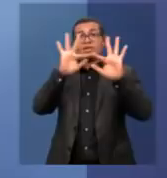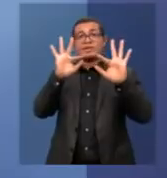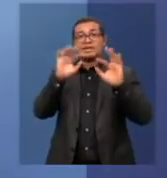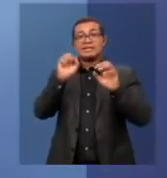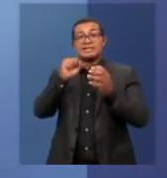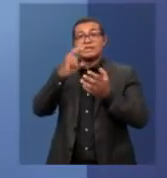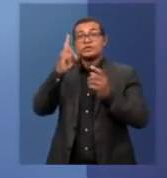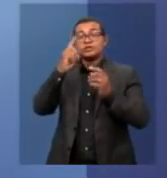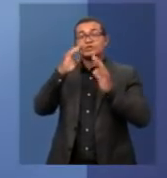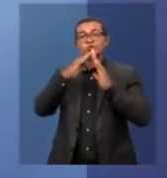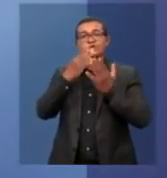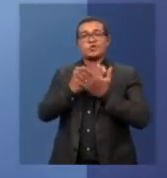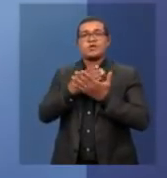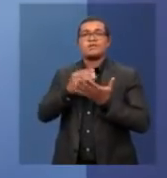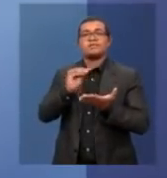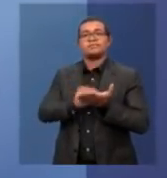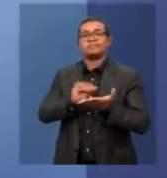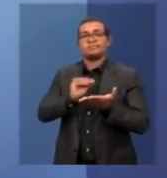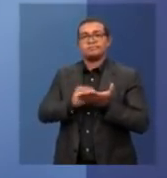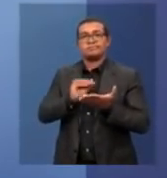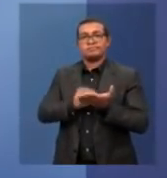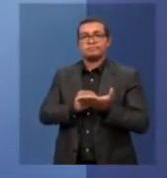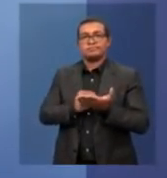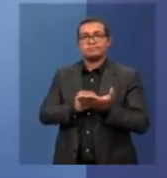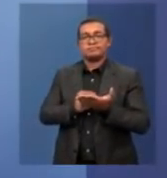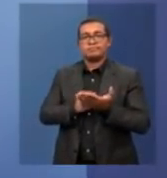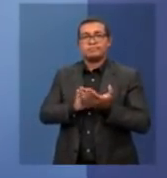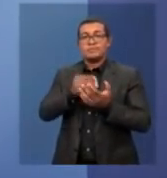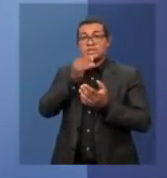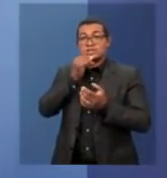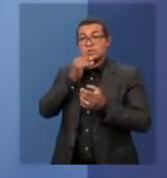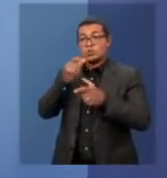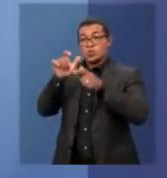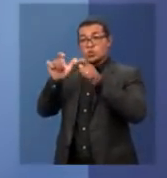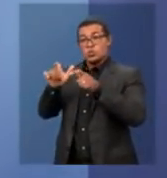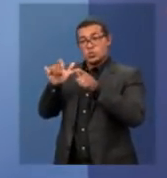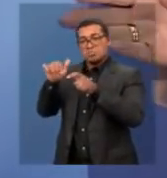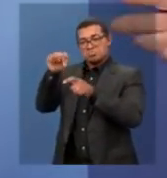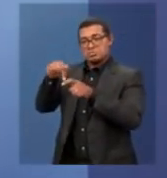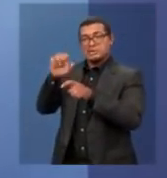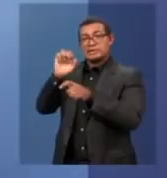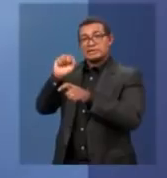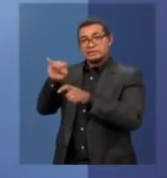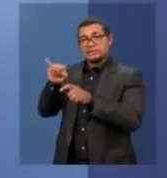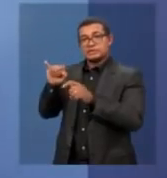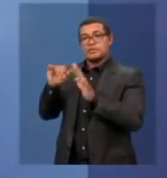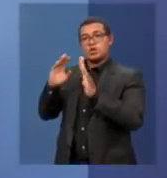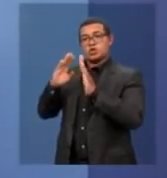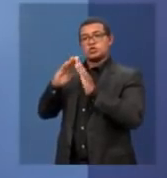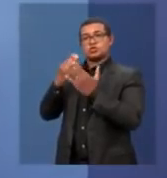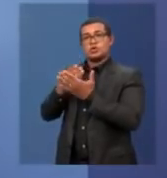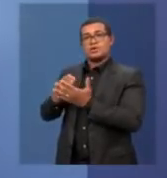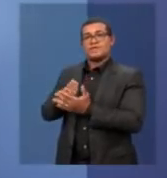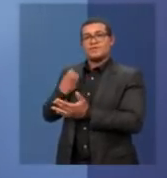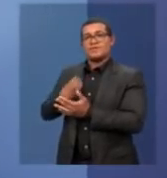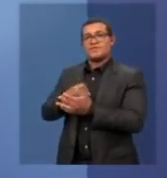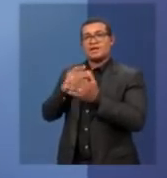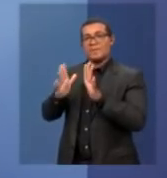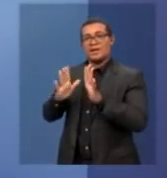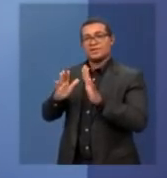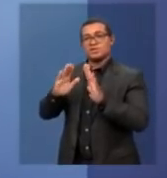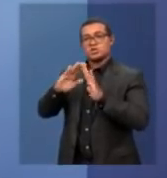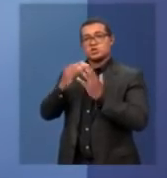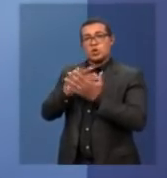sendo que o estado do espírito santo tem lugares por exemplo quis se colocar uma escola viva mas se fez ou três escolas públicas e as